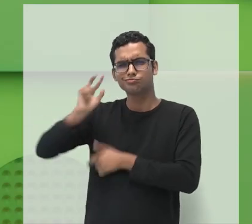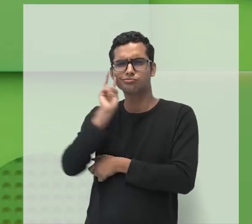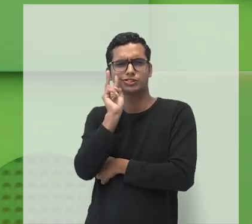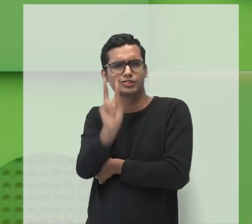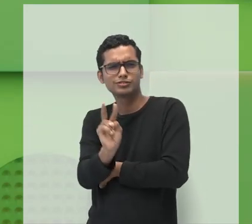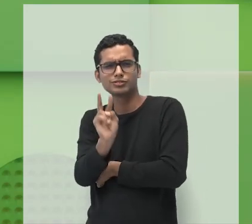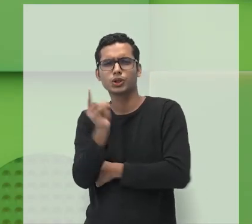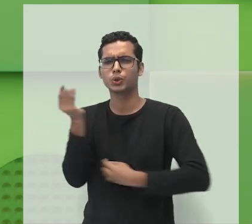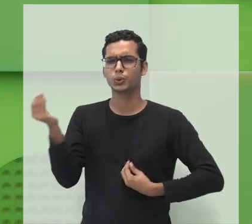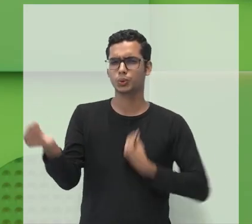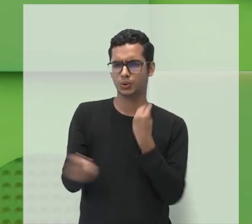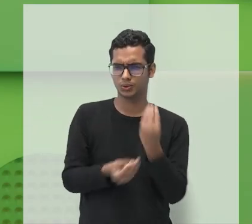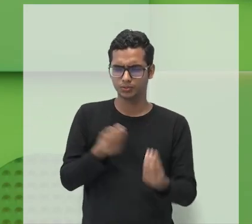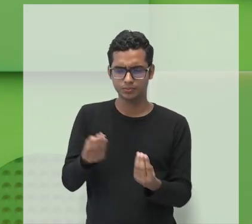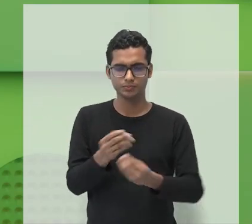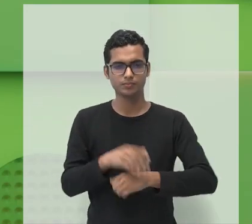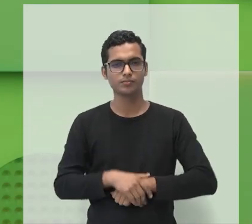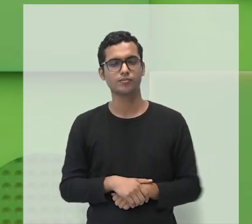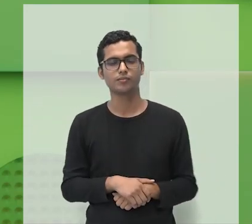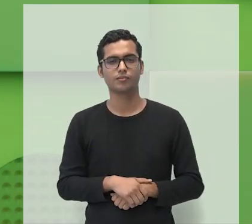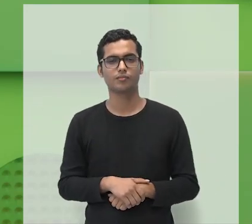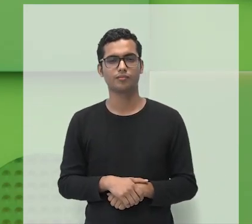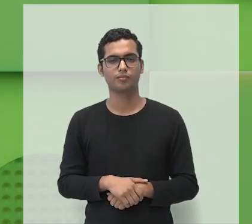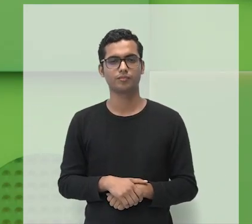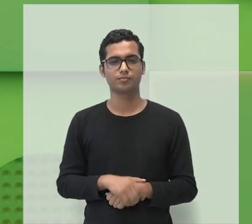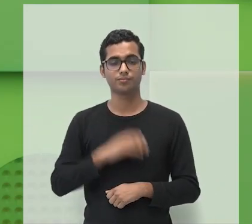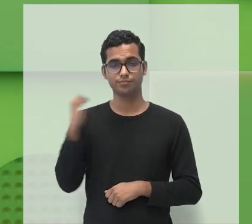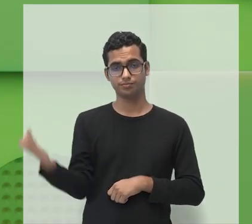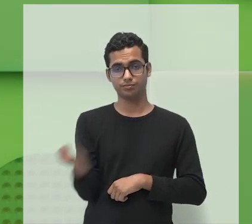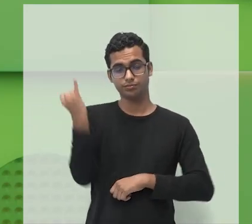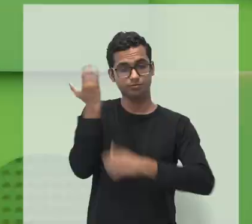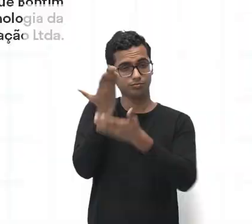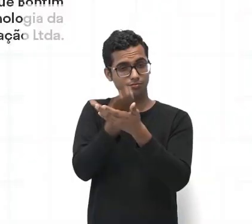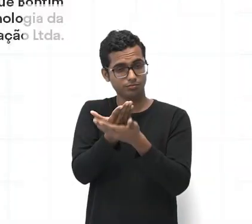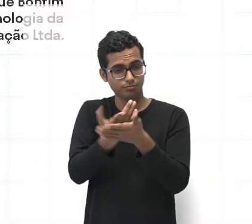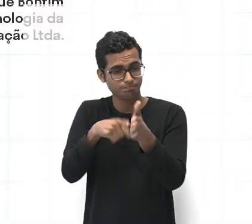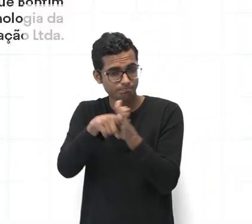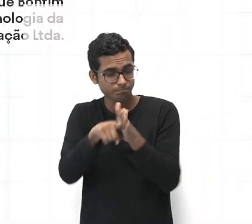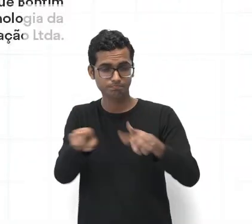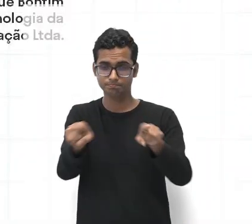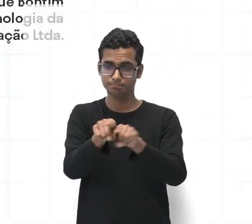distúrbios da visão. E a importância do estudo,